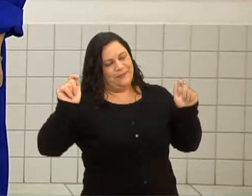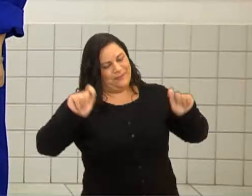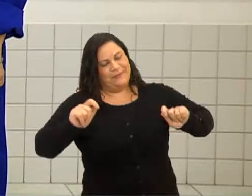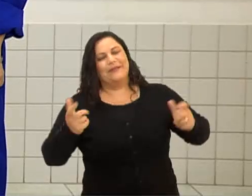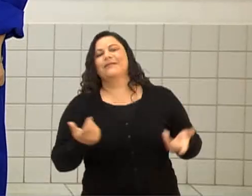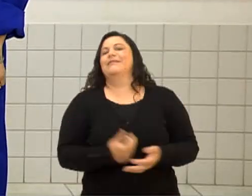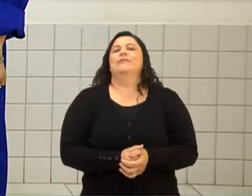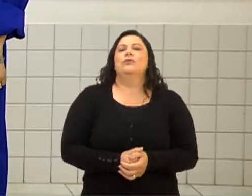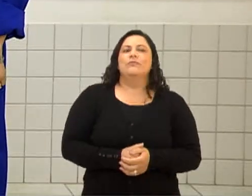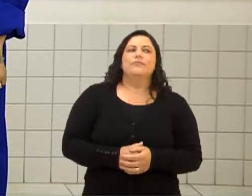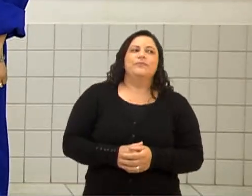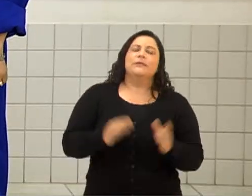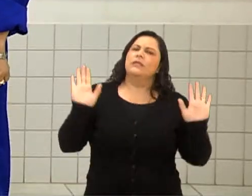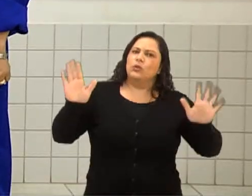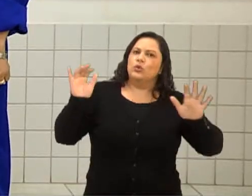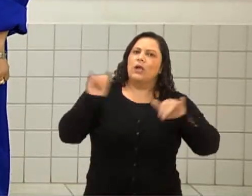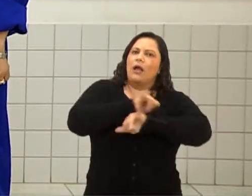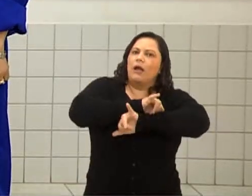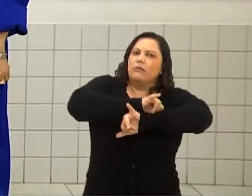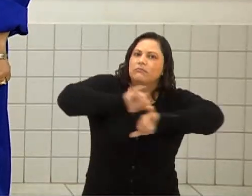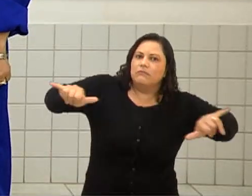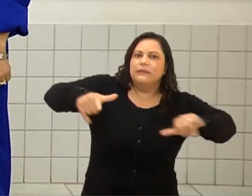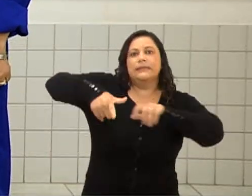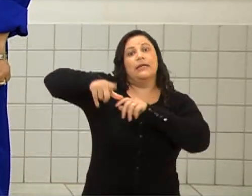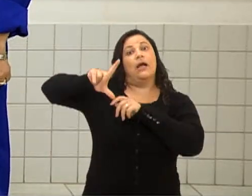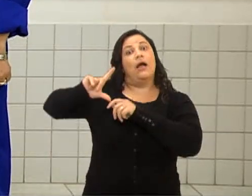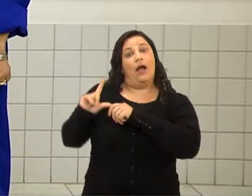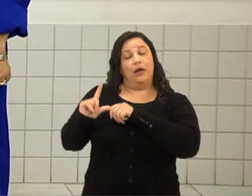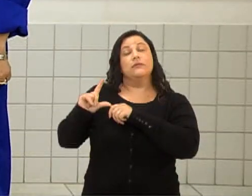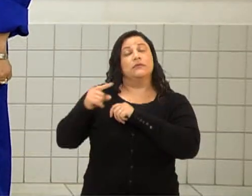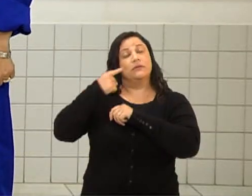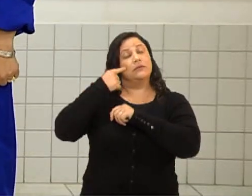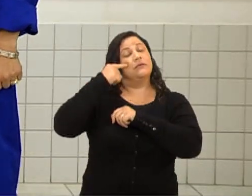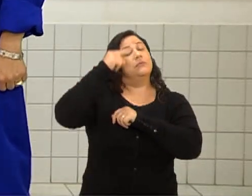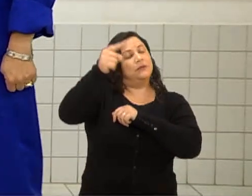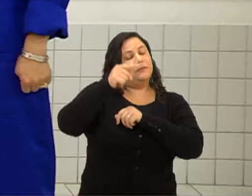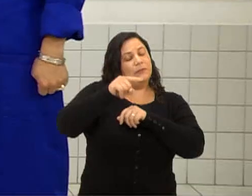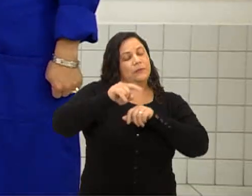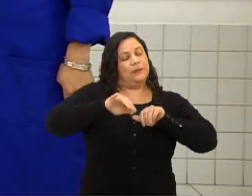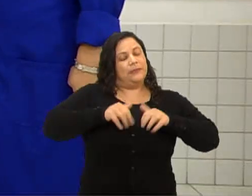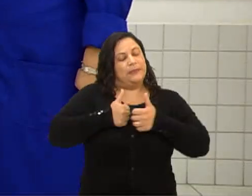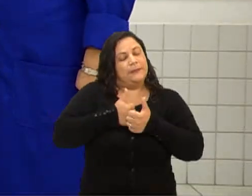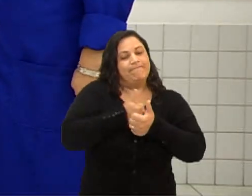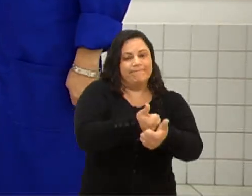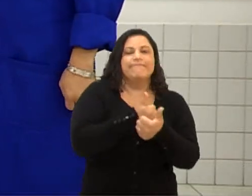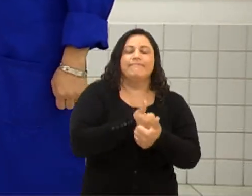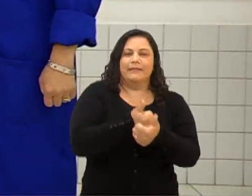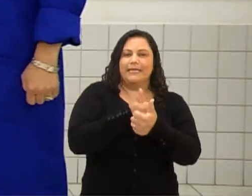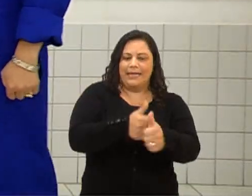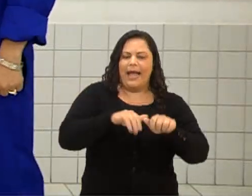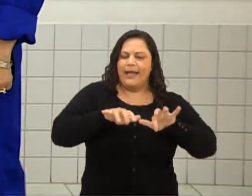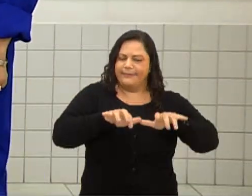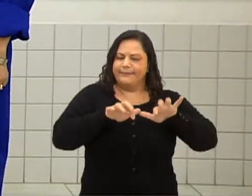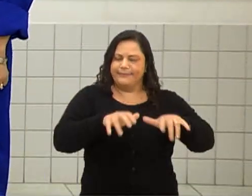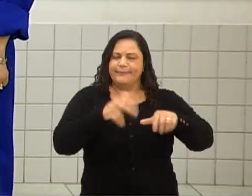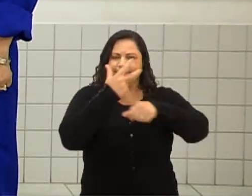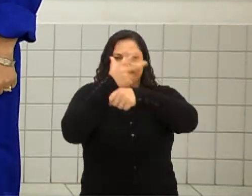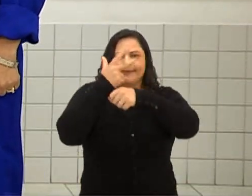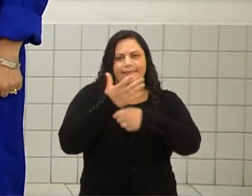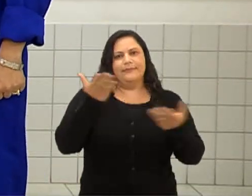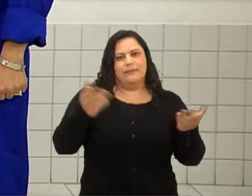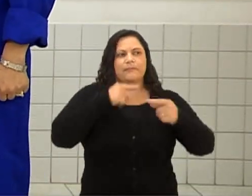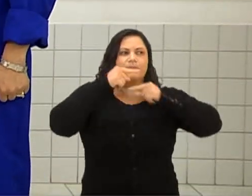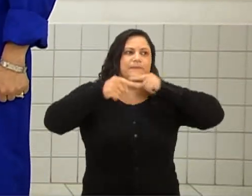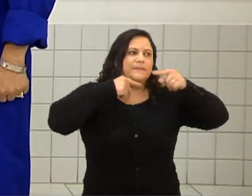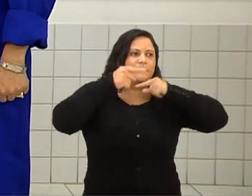E aí a gente já avisa com antecedência para vocês nos acompanharem, não perderem aí as próximas videoaulas que a gente vai tentar sanar essas dúvidas, pessoal,